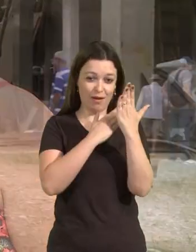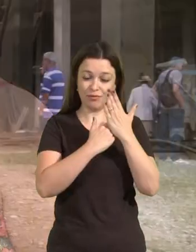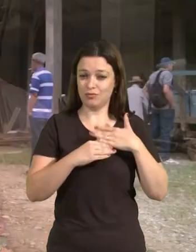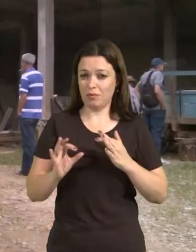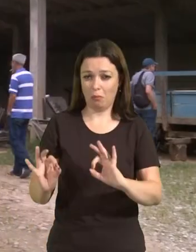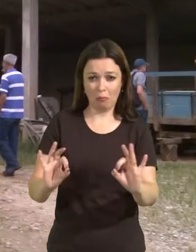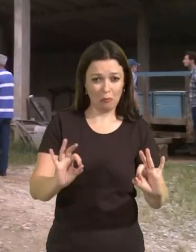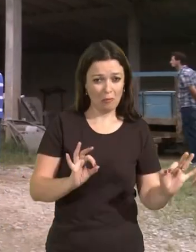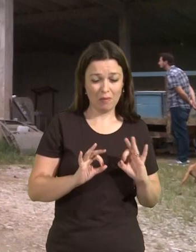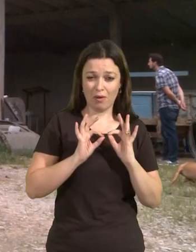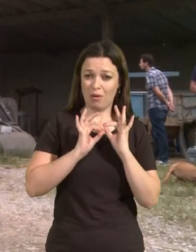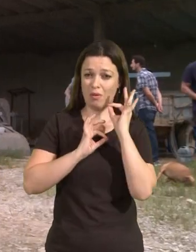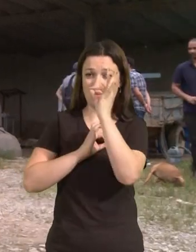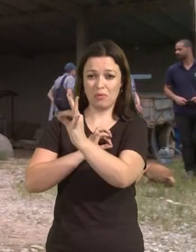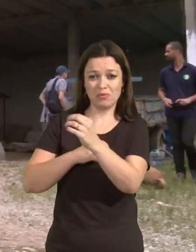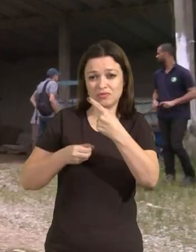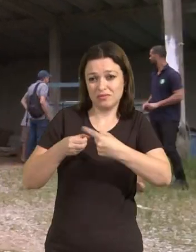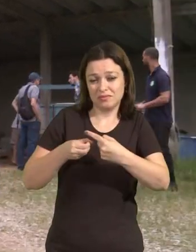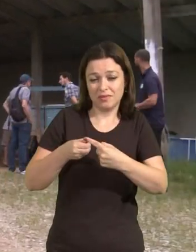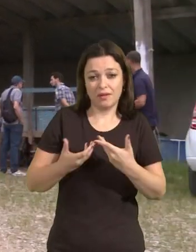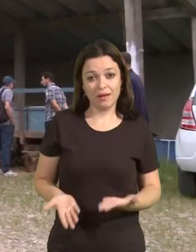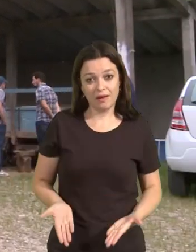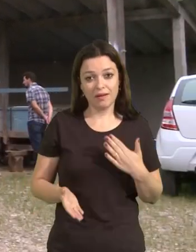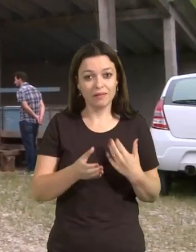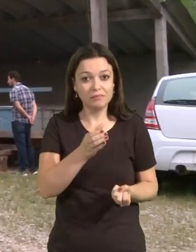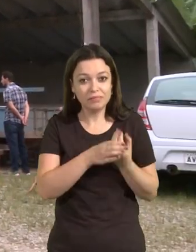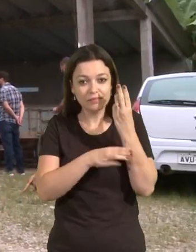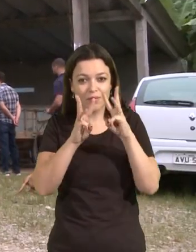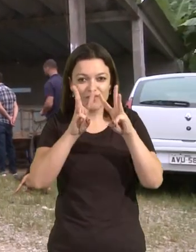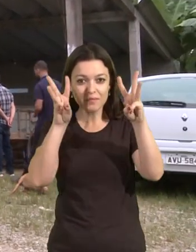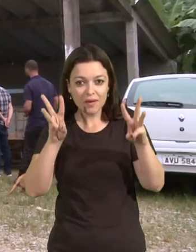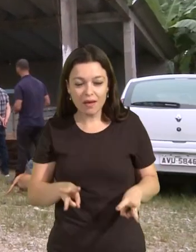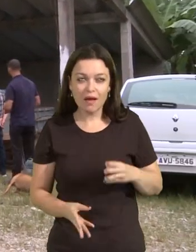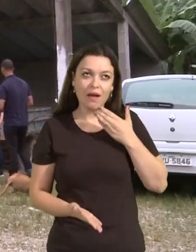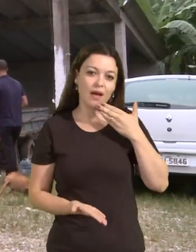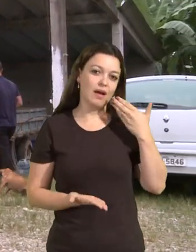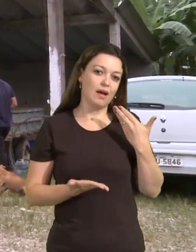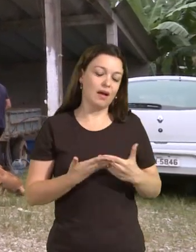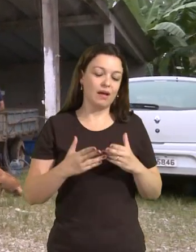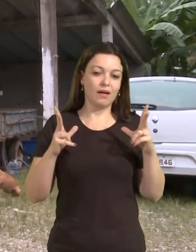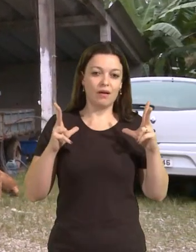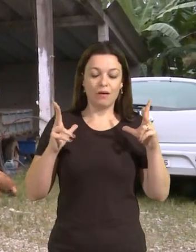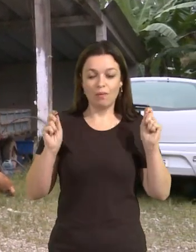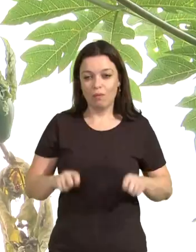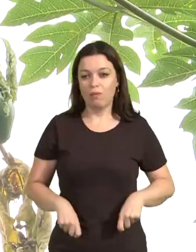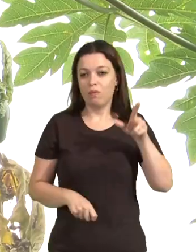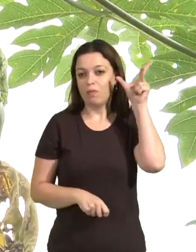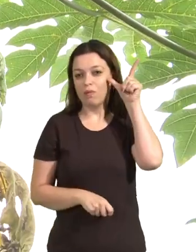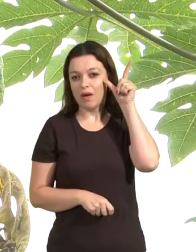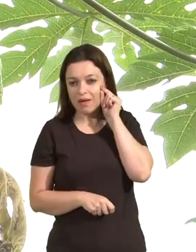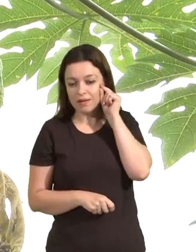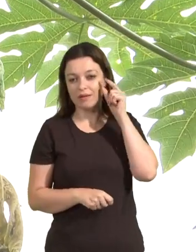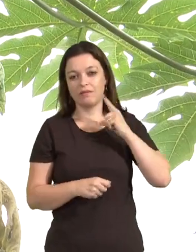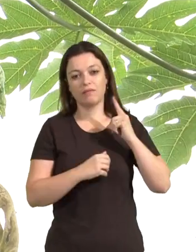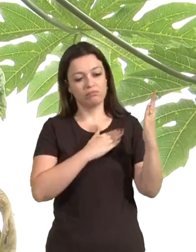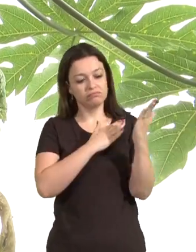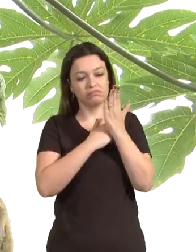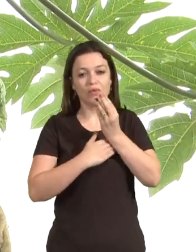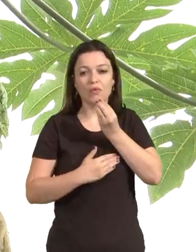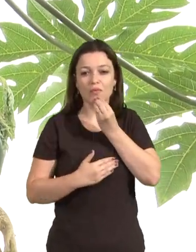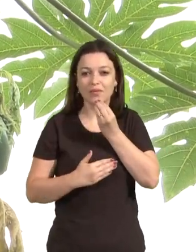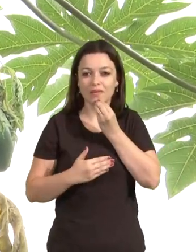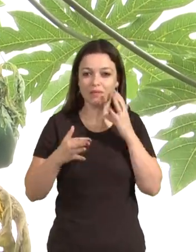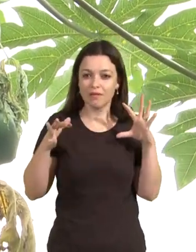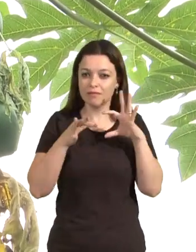uma assistência pra gente, assim. E quando surgiu o FPR, nossa, conseguiu o FPR para ajudar a gente, nossa, uma oportunidade